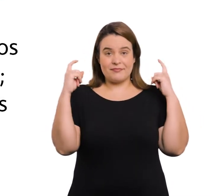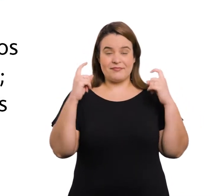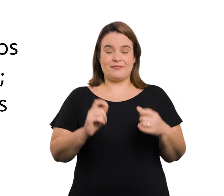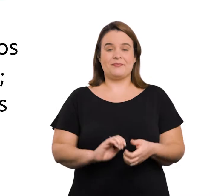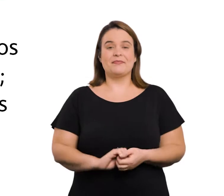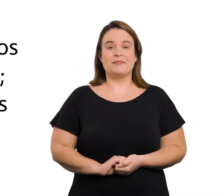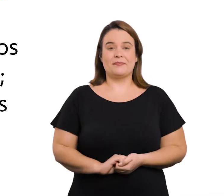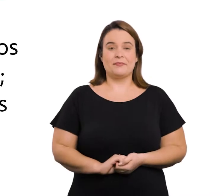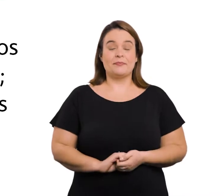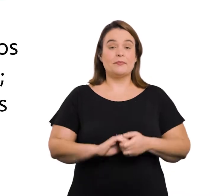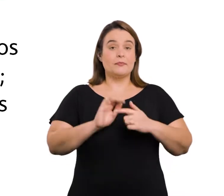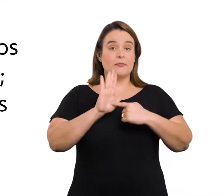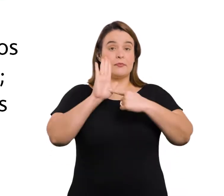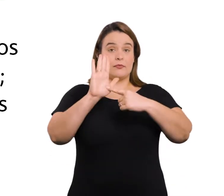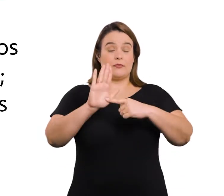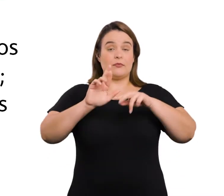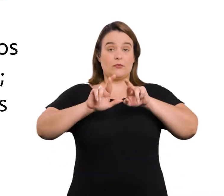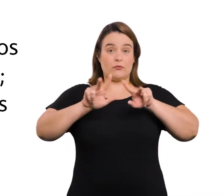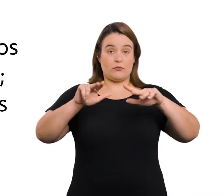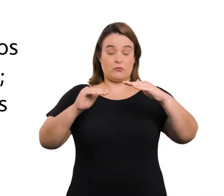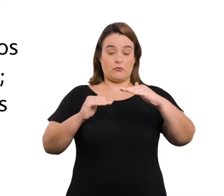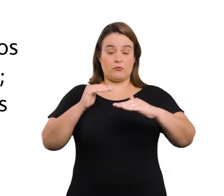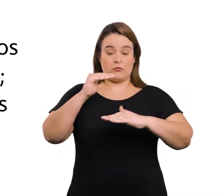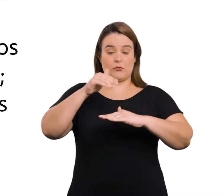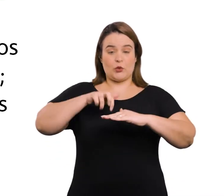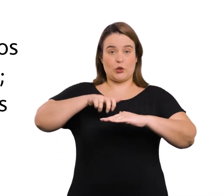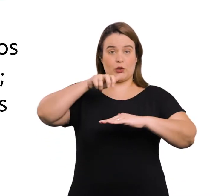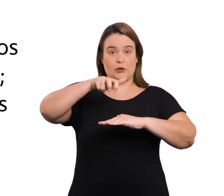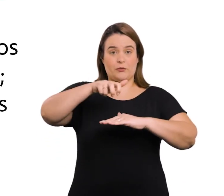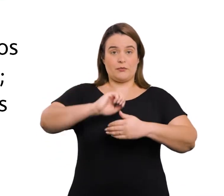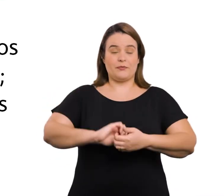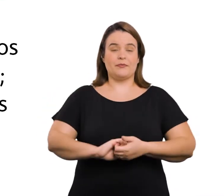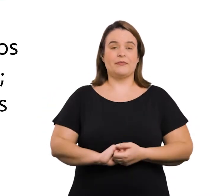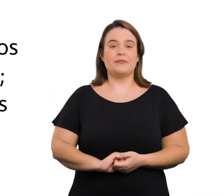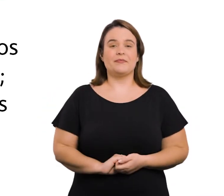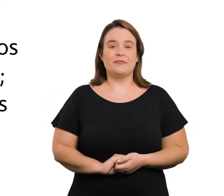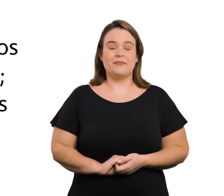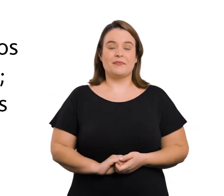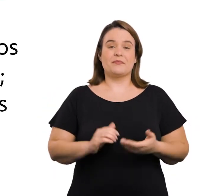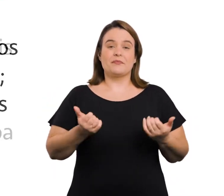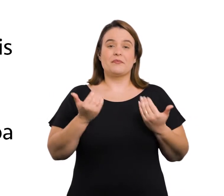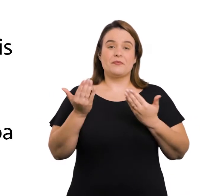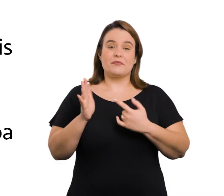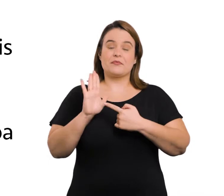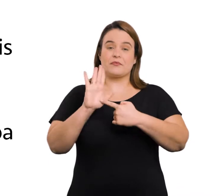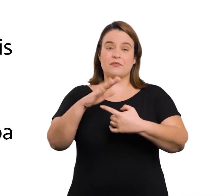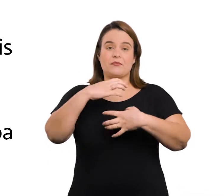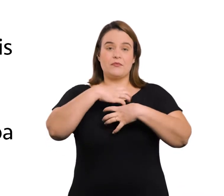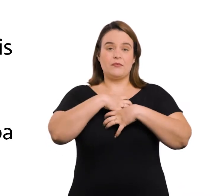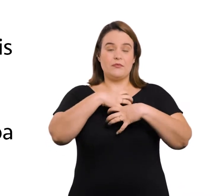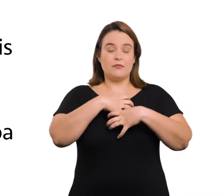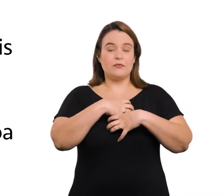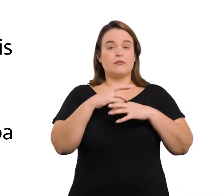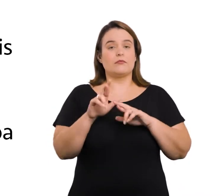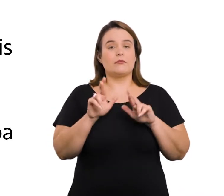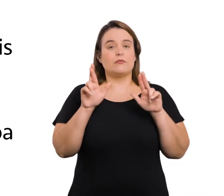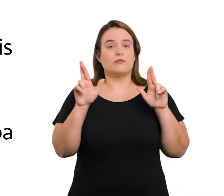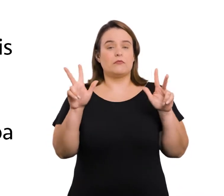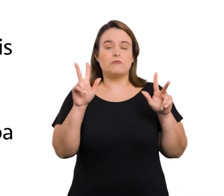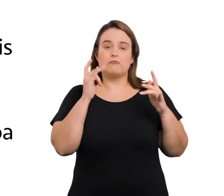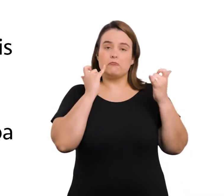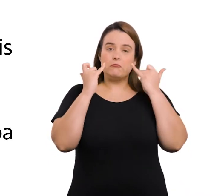e sonoro. Sinalizar as diferenças de níveis na superfície, como degraus. Disponibilizar